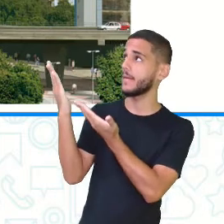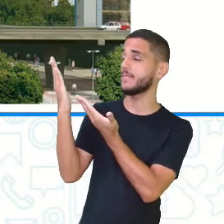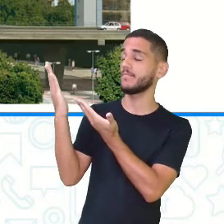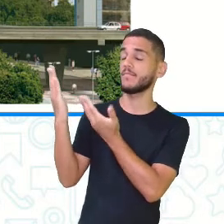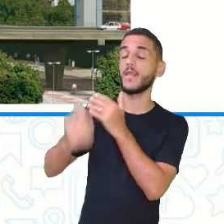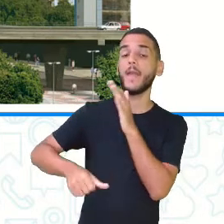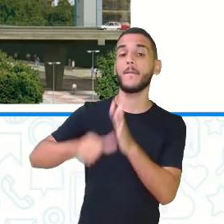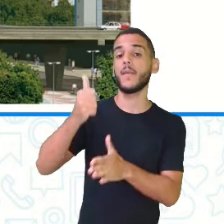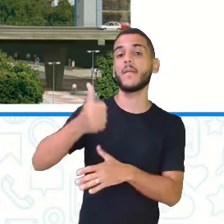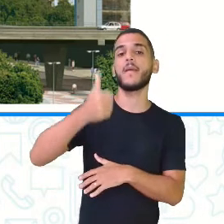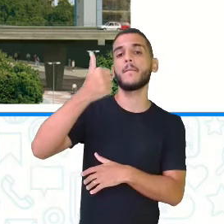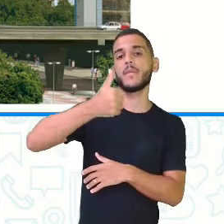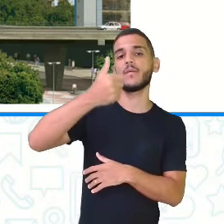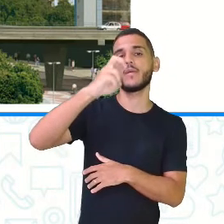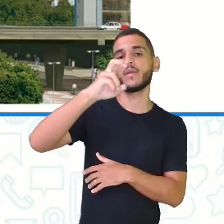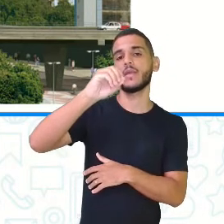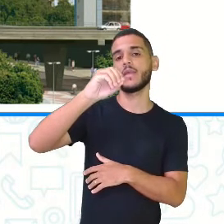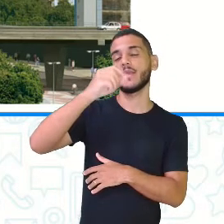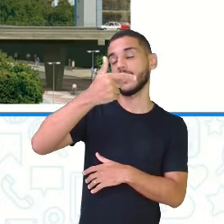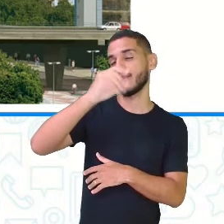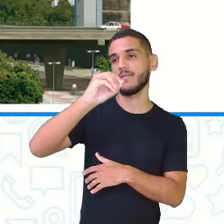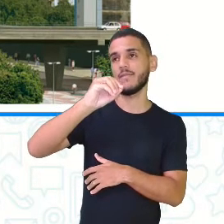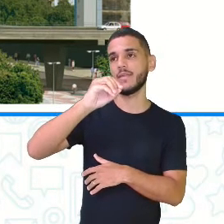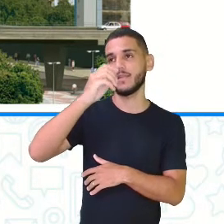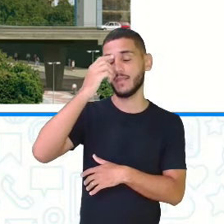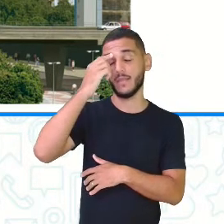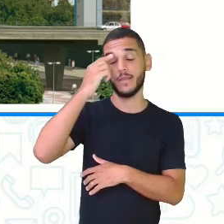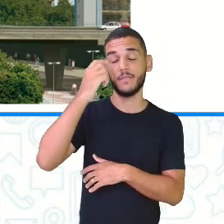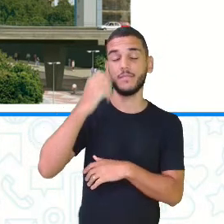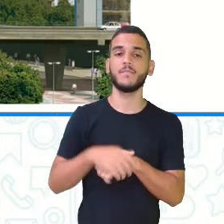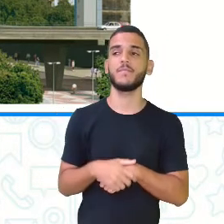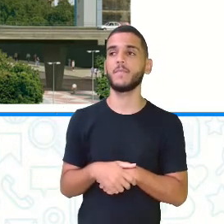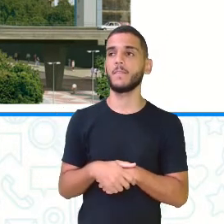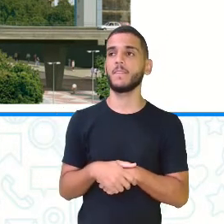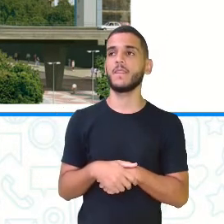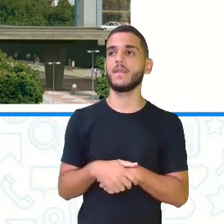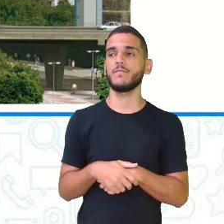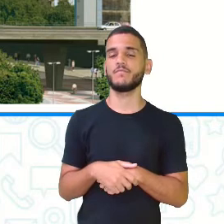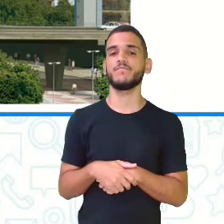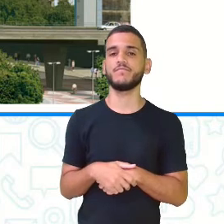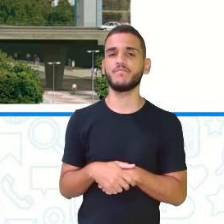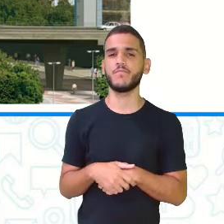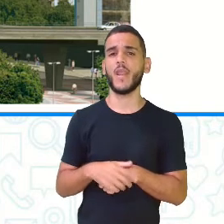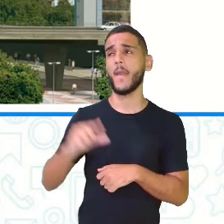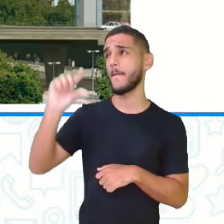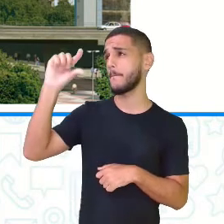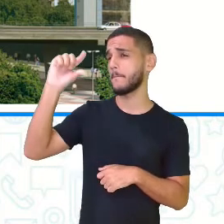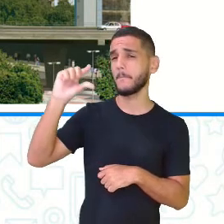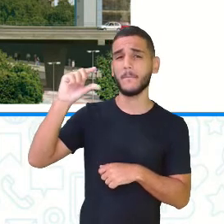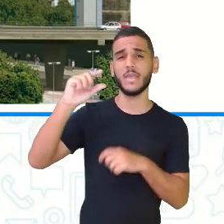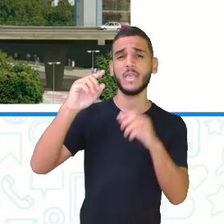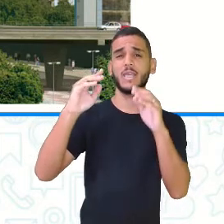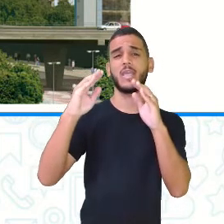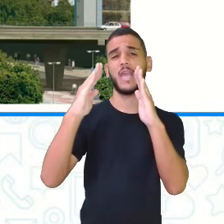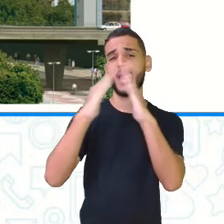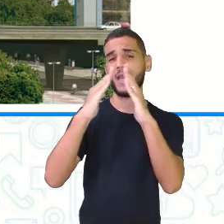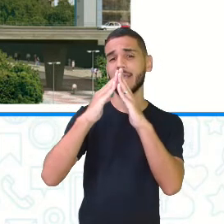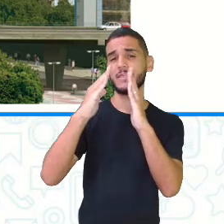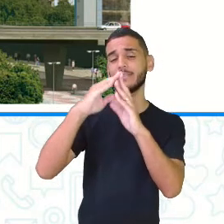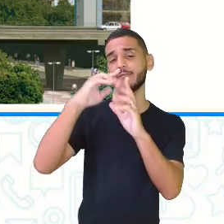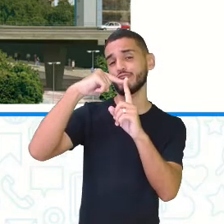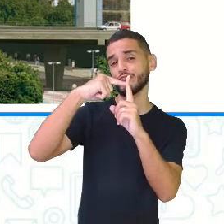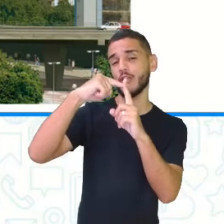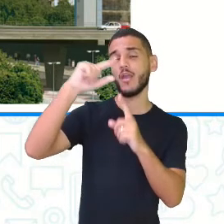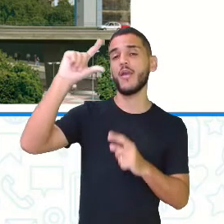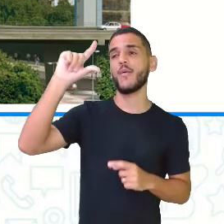de 1520, e olha só o tamanho, aqui ó, da capelinha que está aqui. E essa capelinha